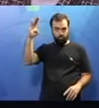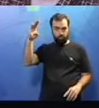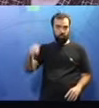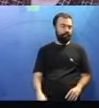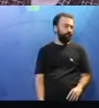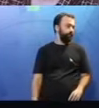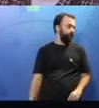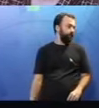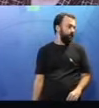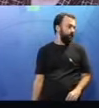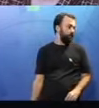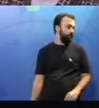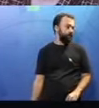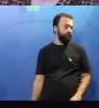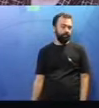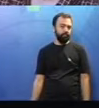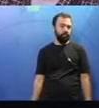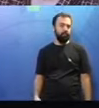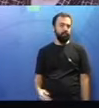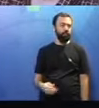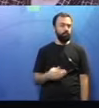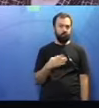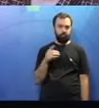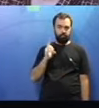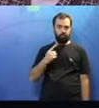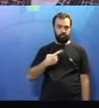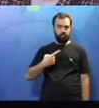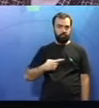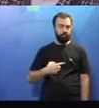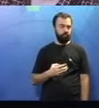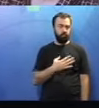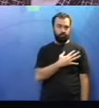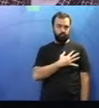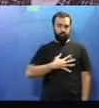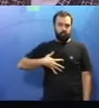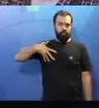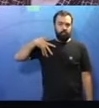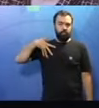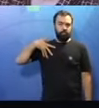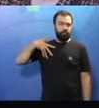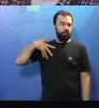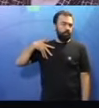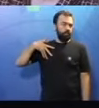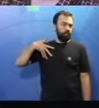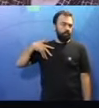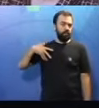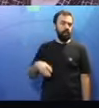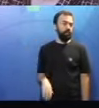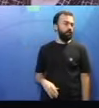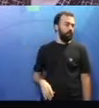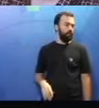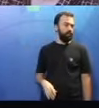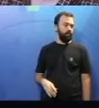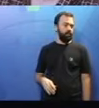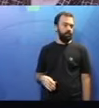filósofo de destaque. Bom, aqui o filósofo Aristóteles, que viveu no século IV